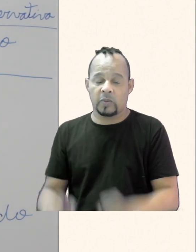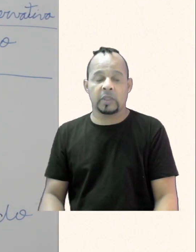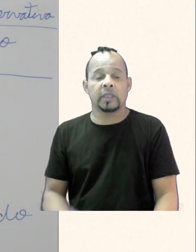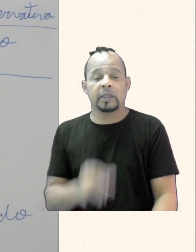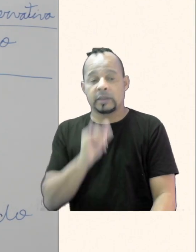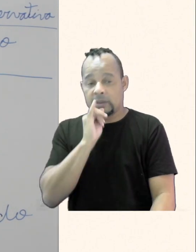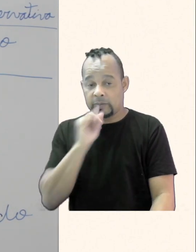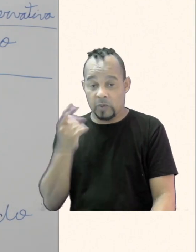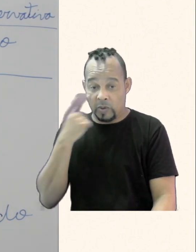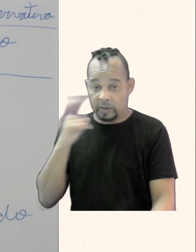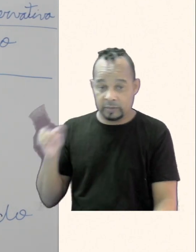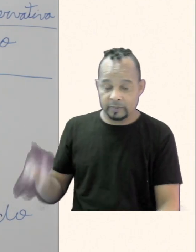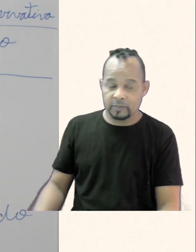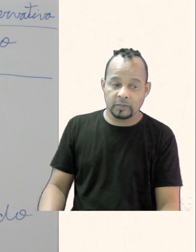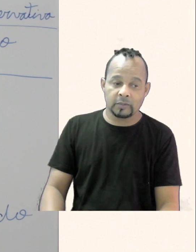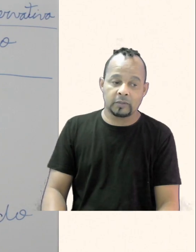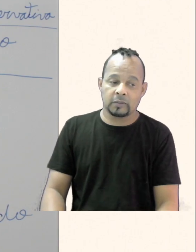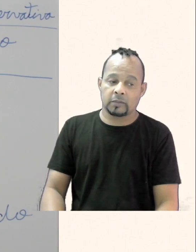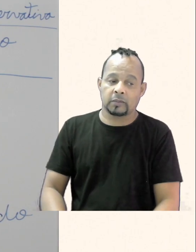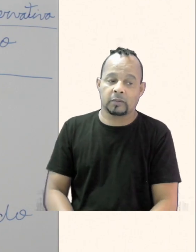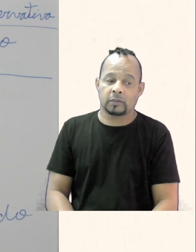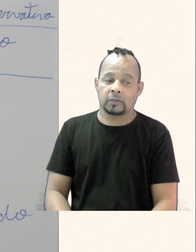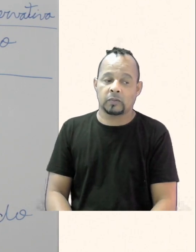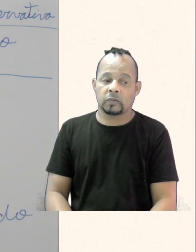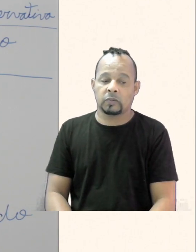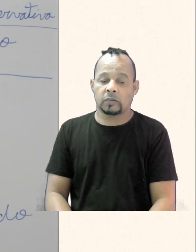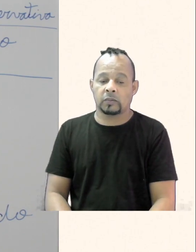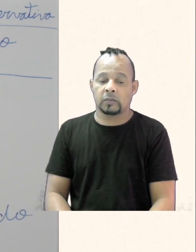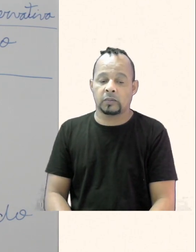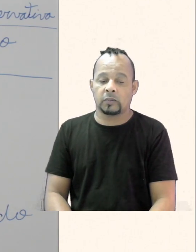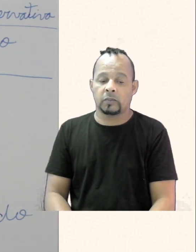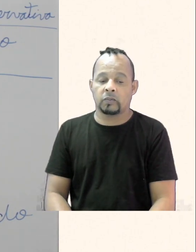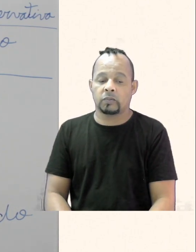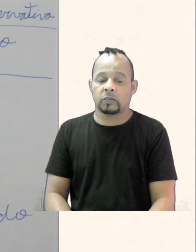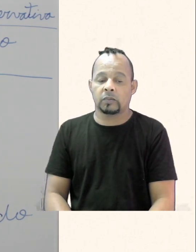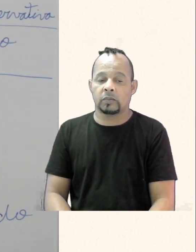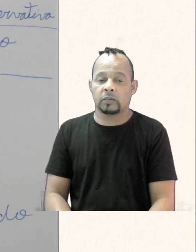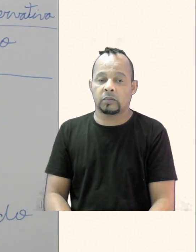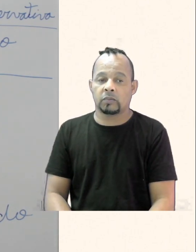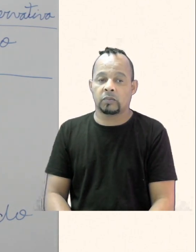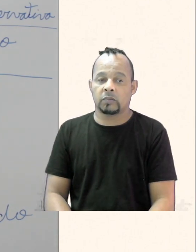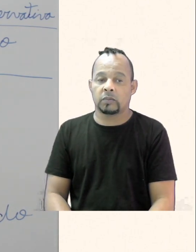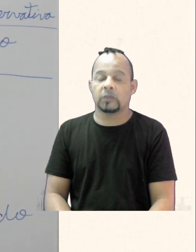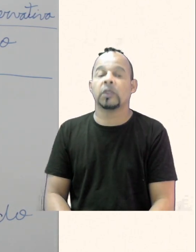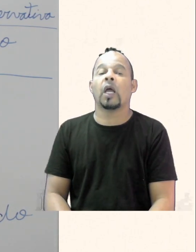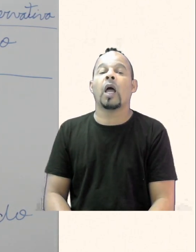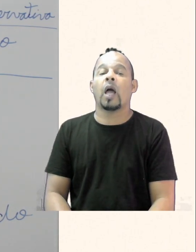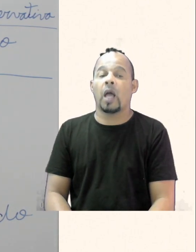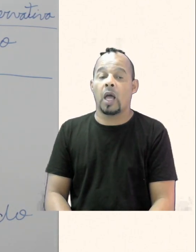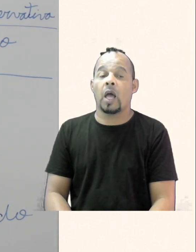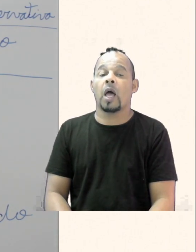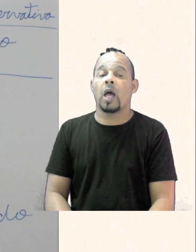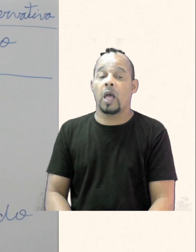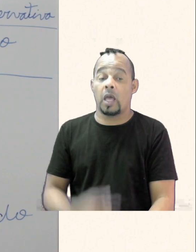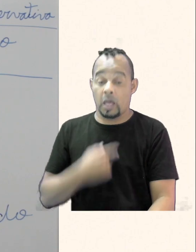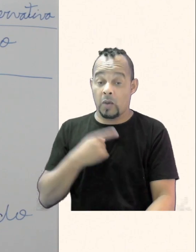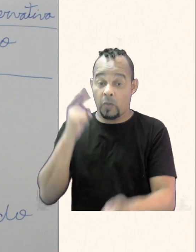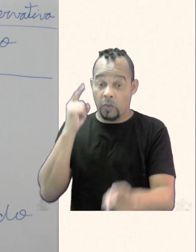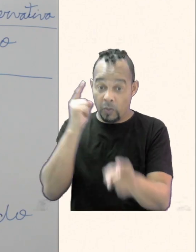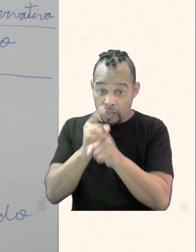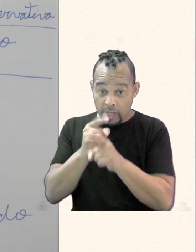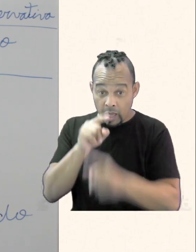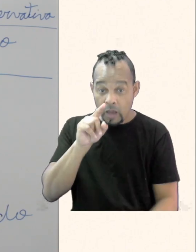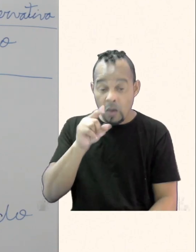U menos o zero, beleza? Encontrar esse U só é possível